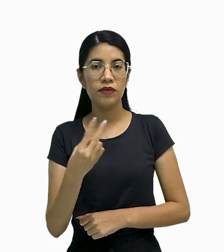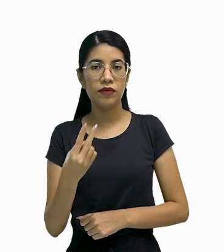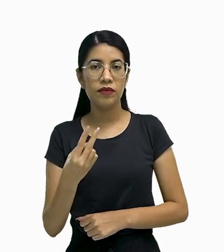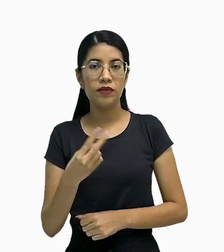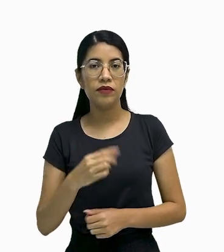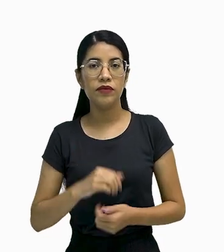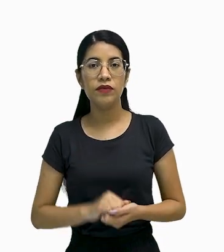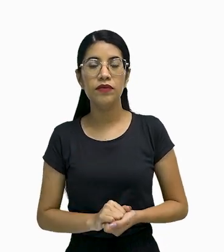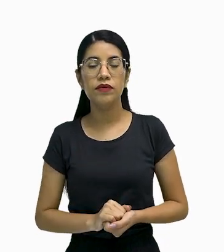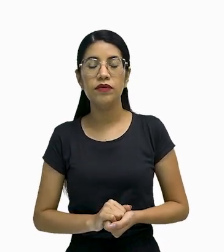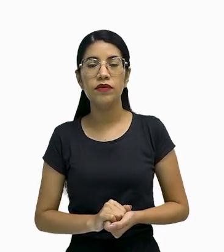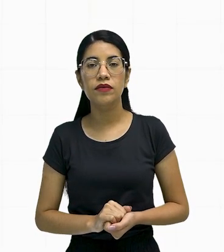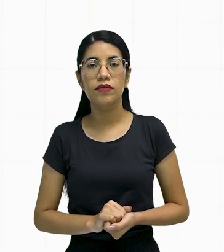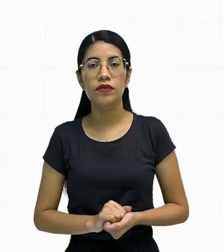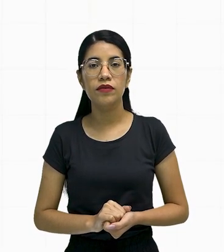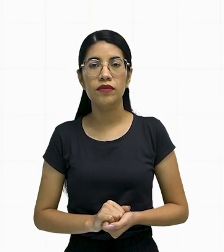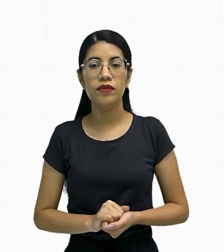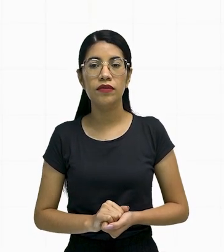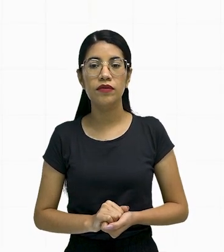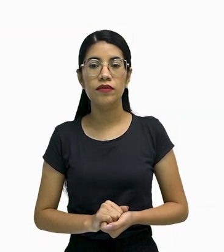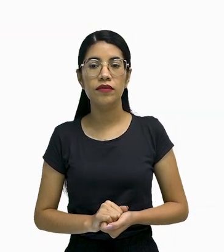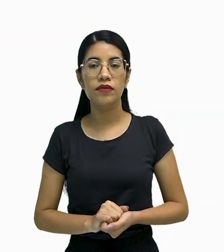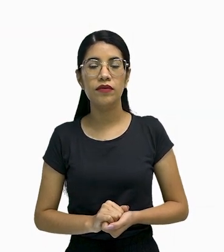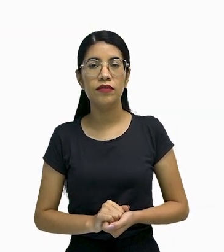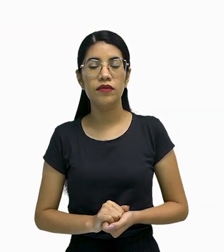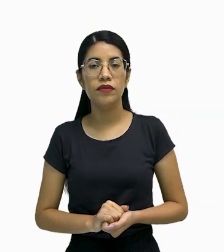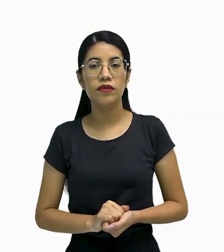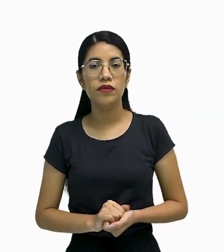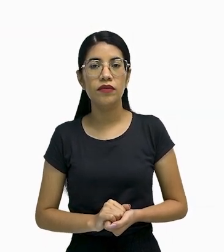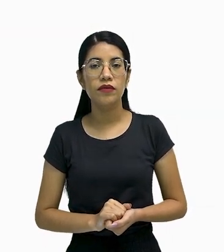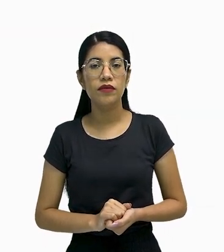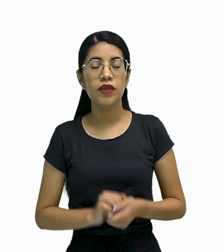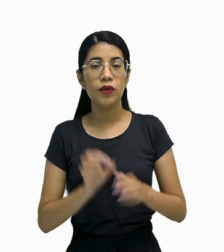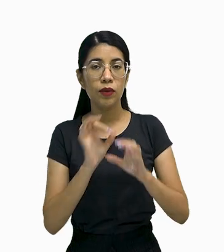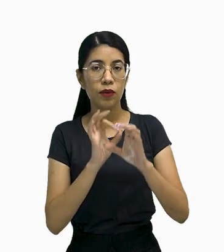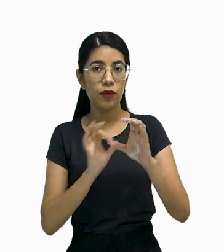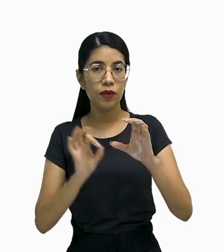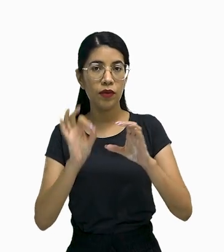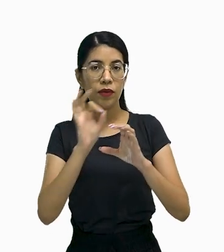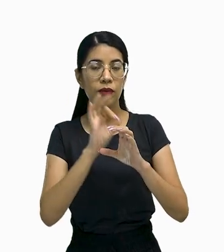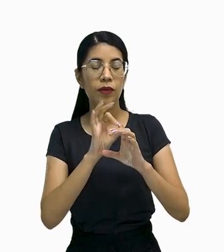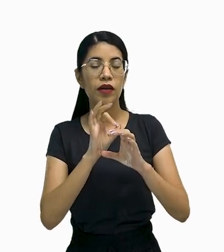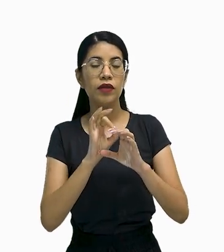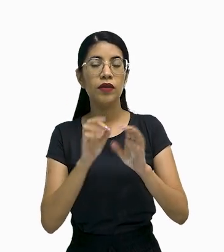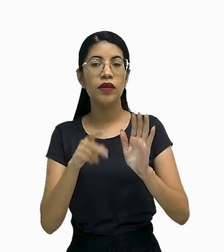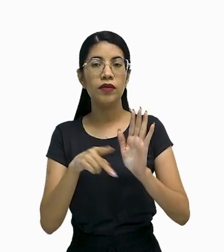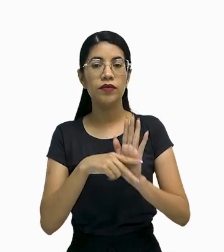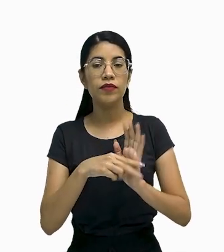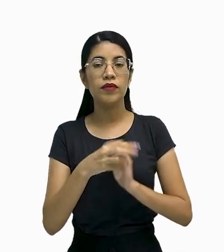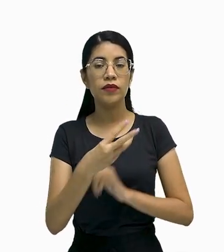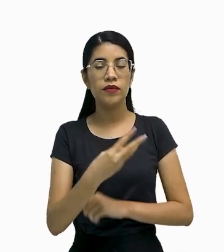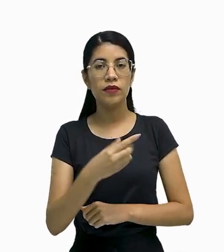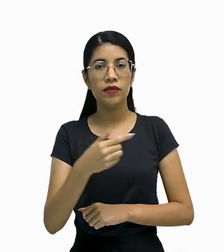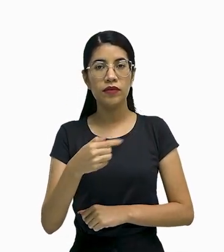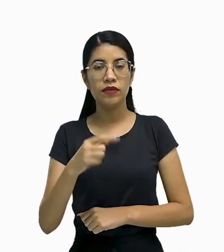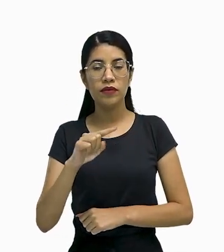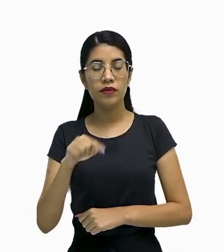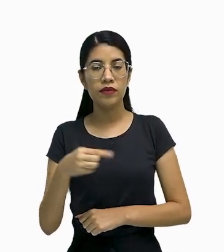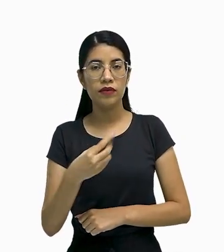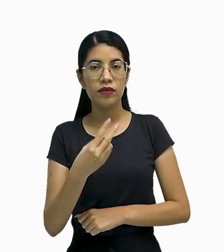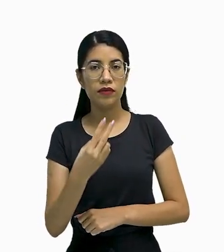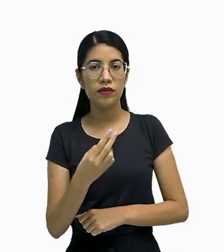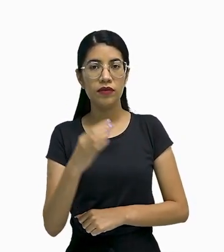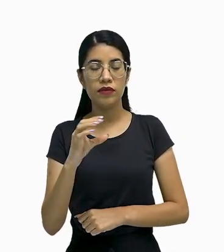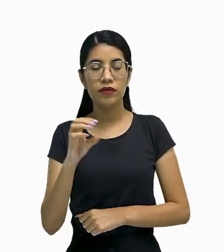37,2. Tá bom? Só rapidinho, é centímetro, né? Então, o comprimento é igual a